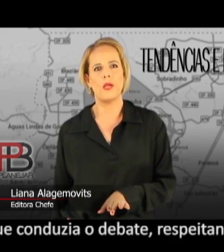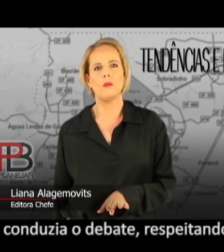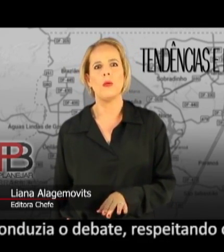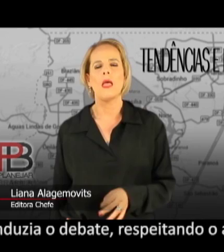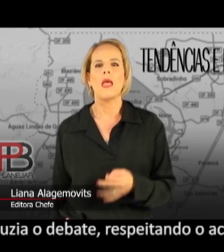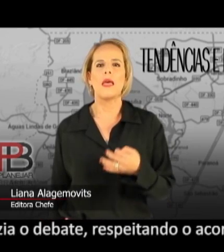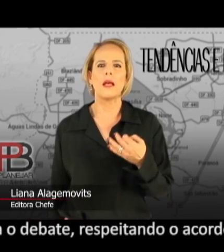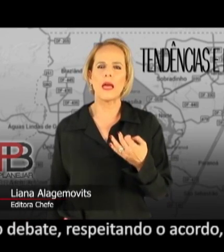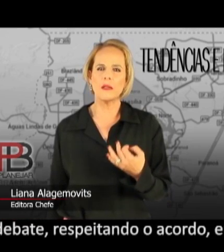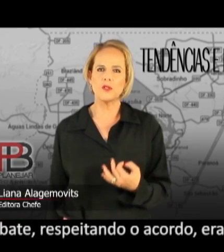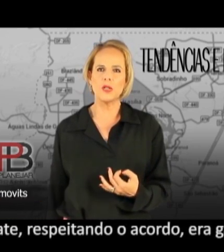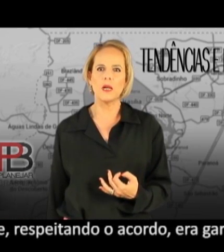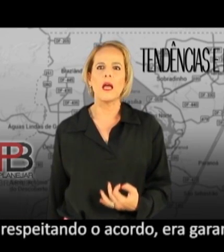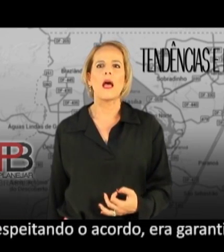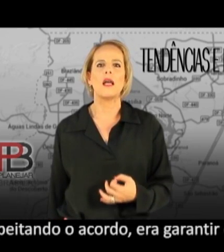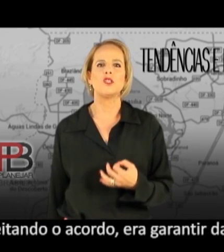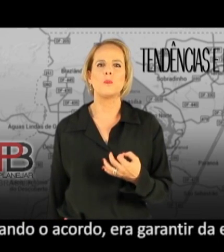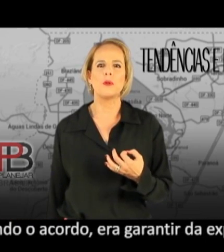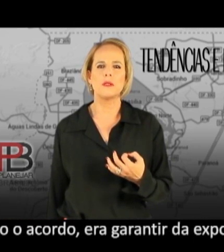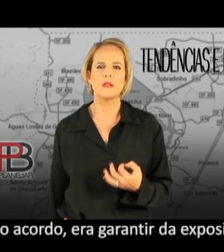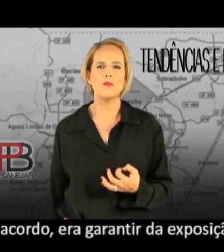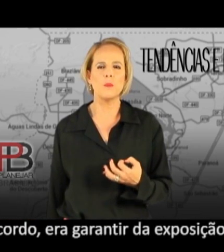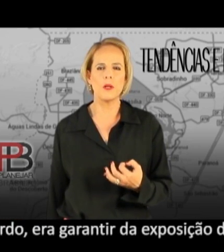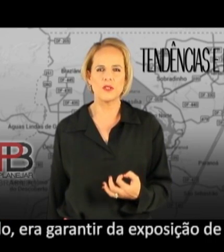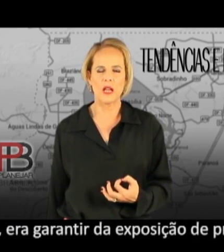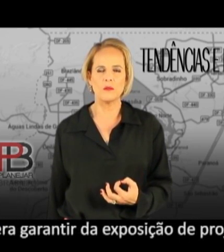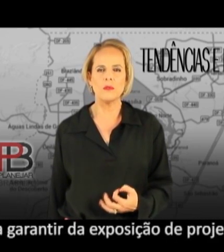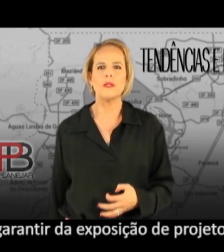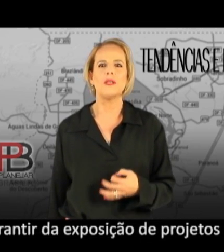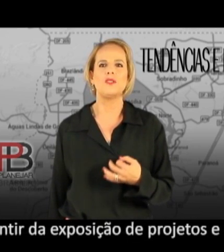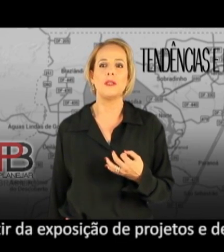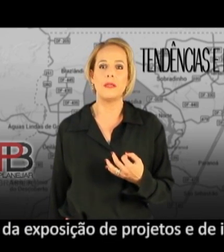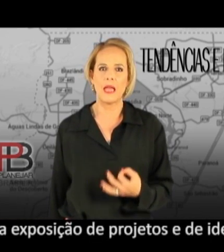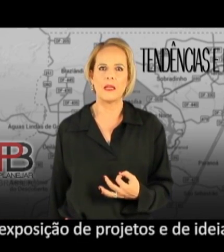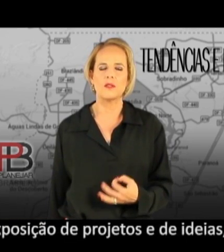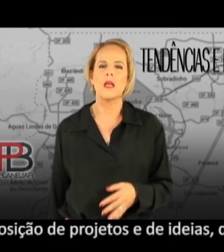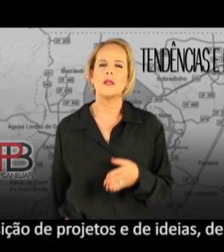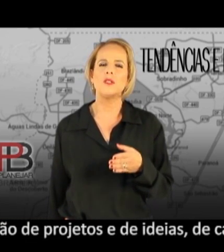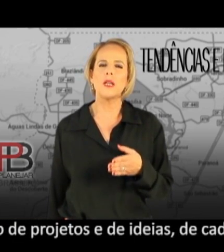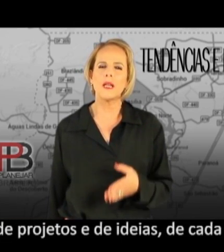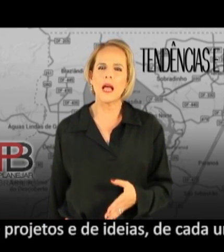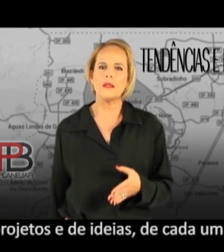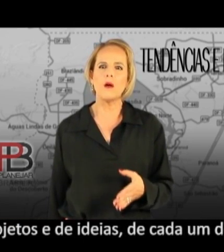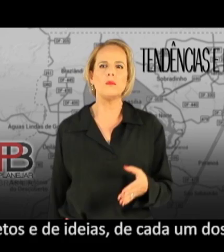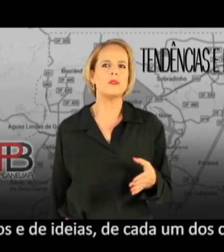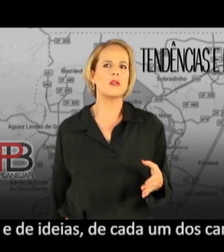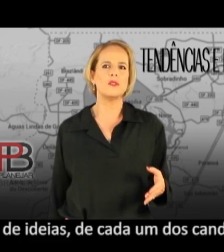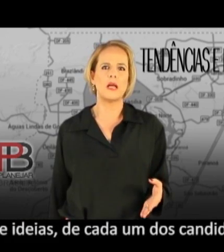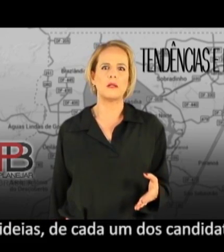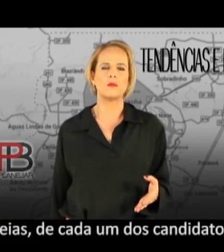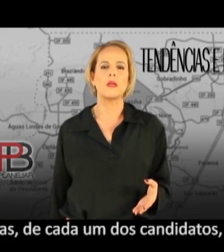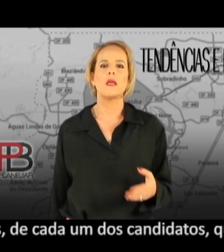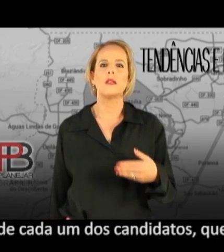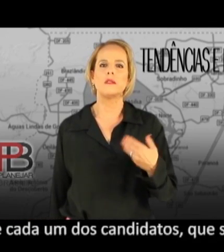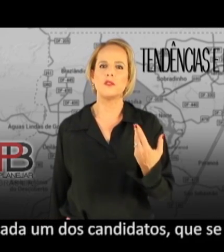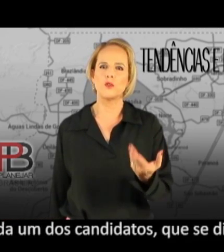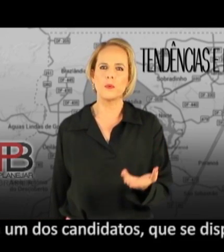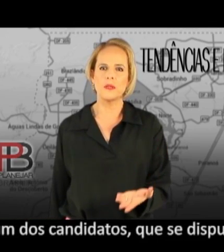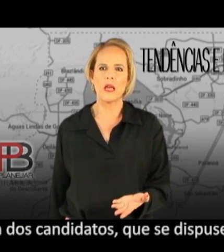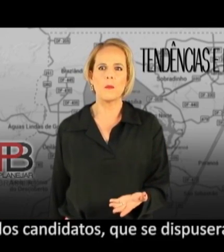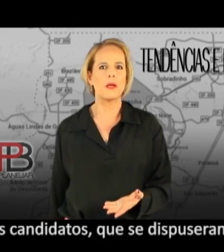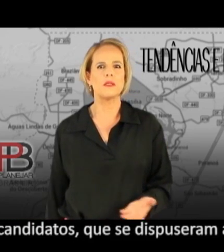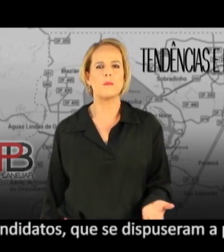durante o evento, era garantir a exposição de projetos e de ideias de cada um dos candidatos que